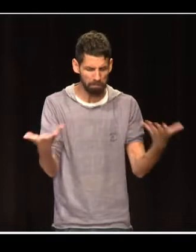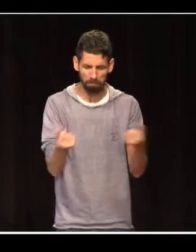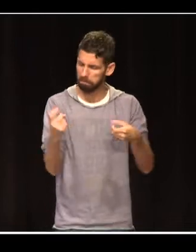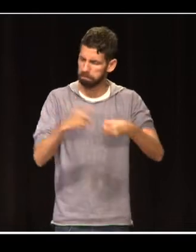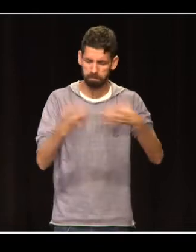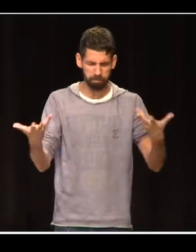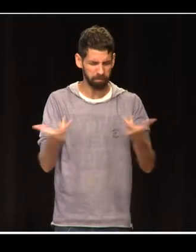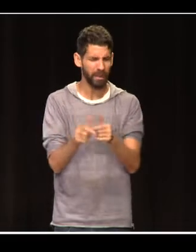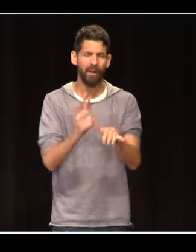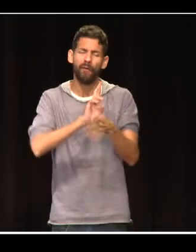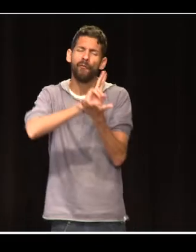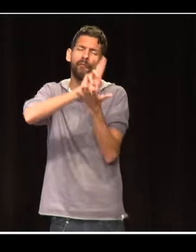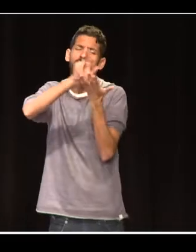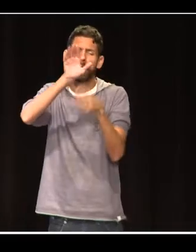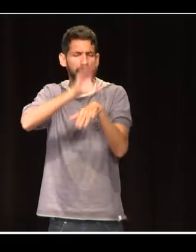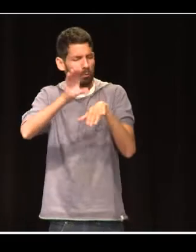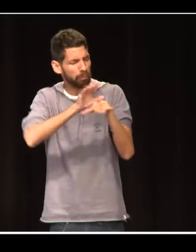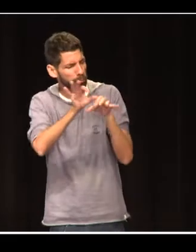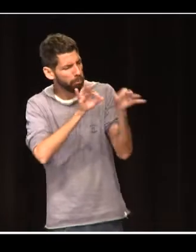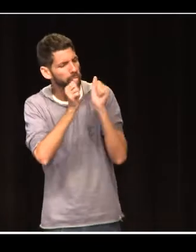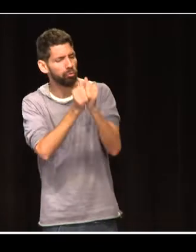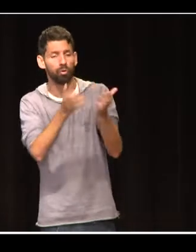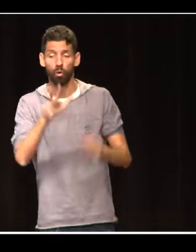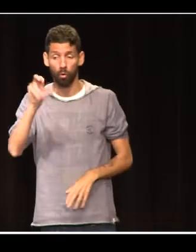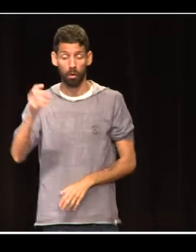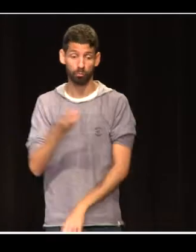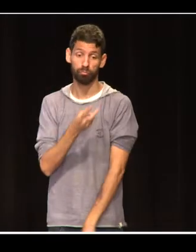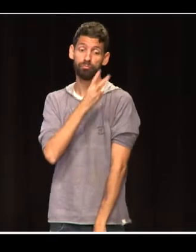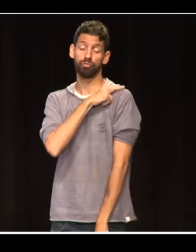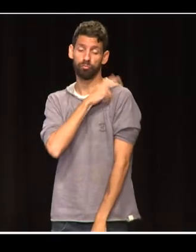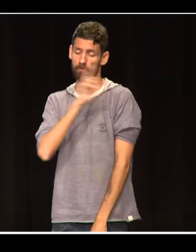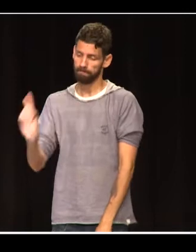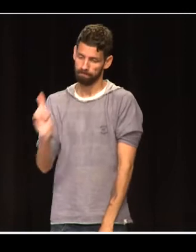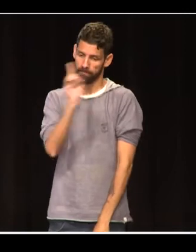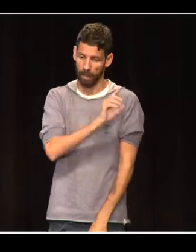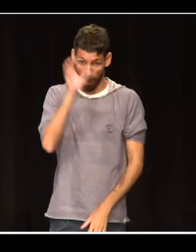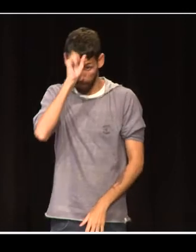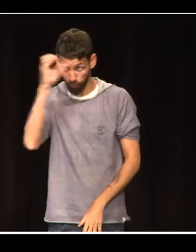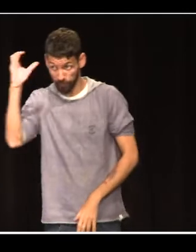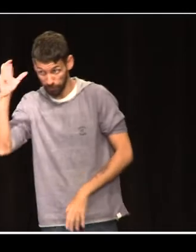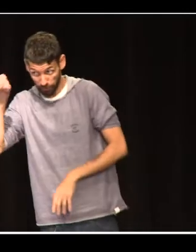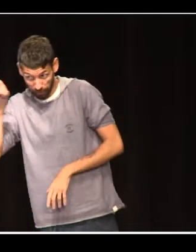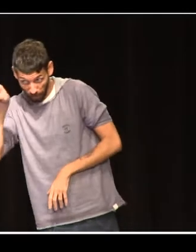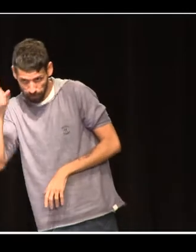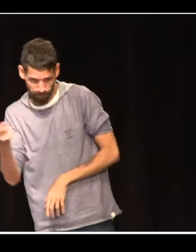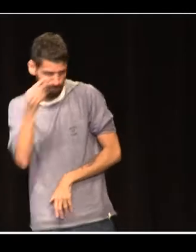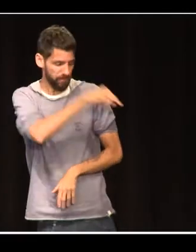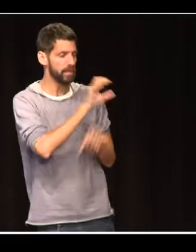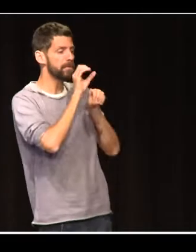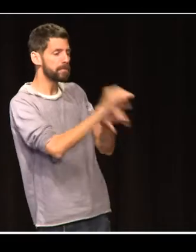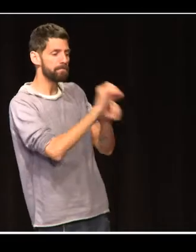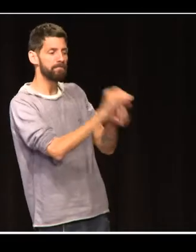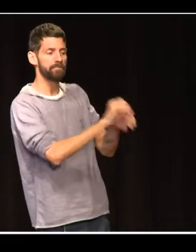certo. A gente fez vários cursos juntos, dos alunos do ensino médio, que aprendiam ciência lá comigo, ensinando